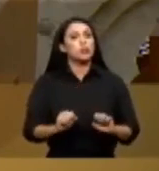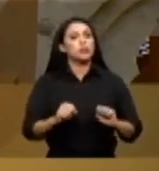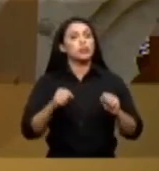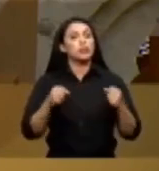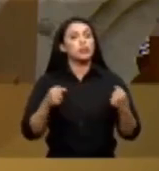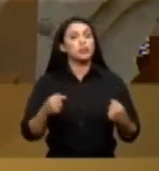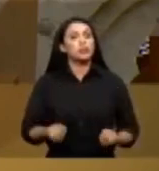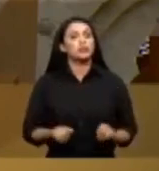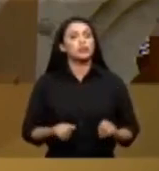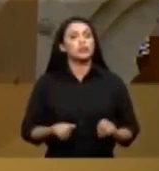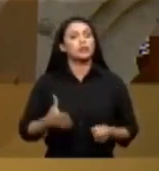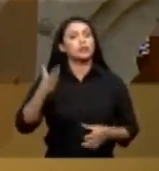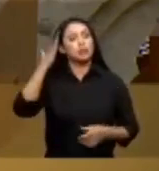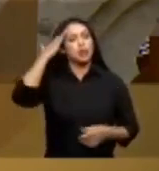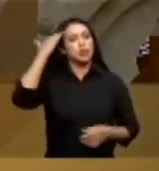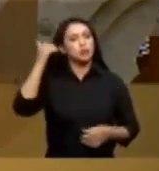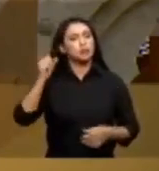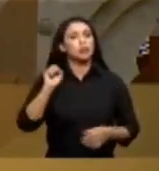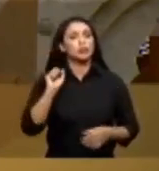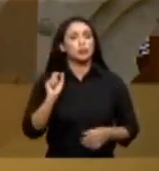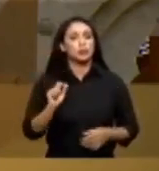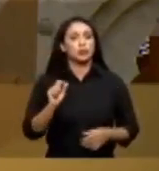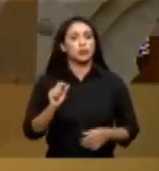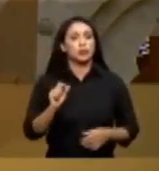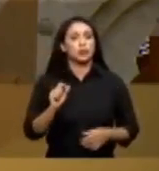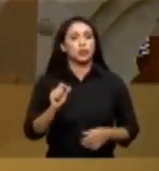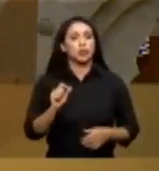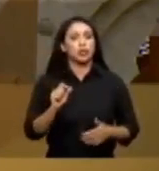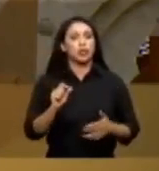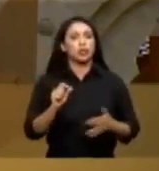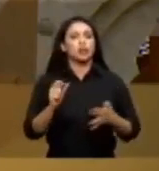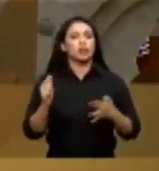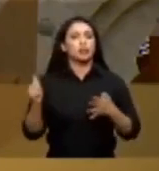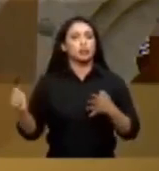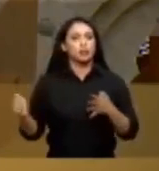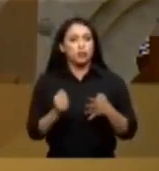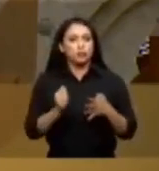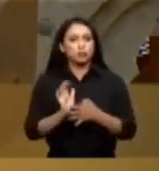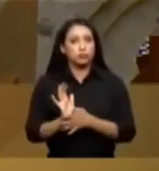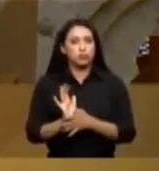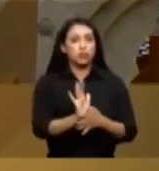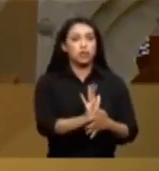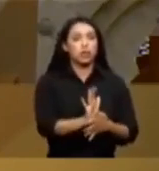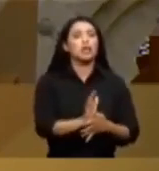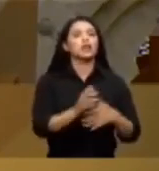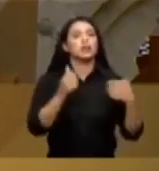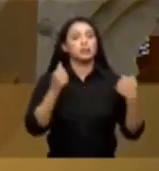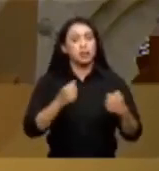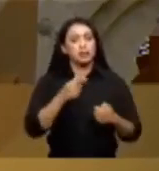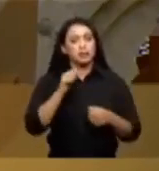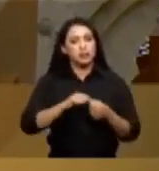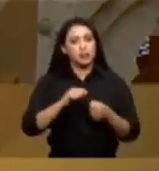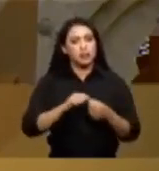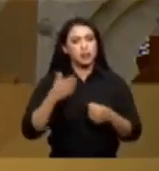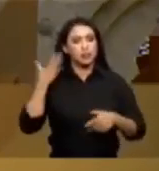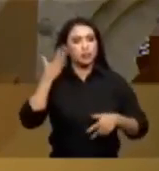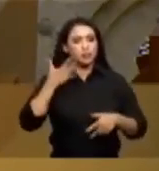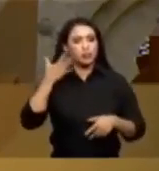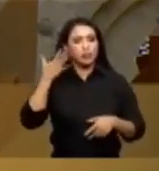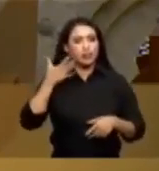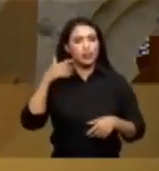defendeu o reconhecimento da prerrogativa dos amici curiae para realizar sustentações orais no